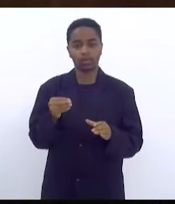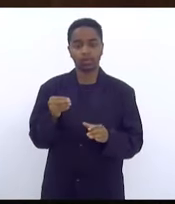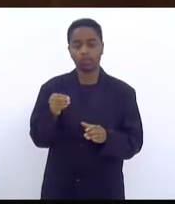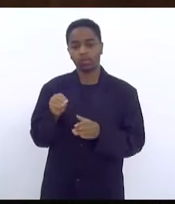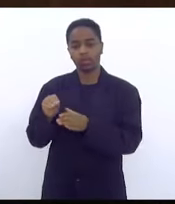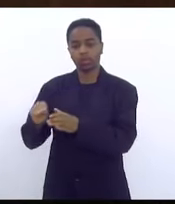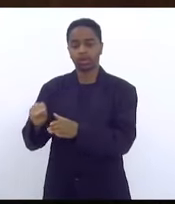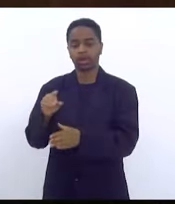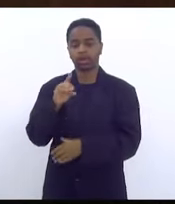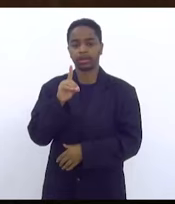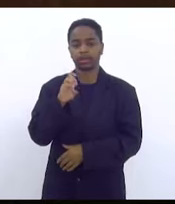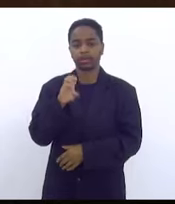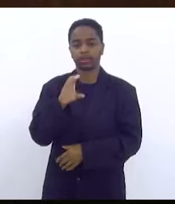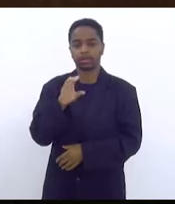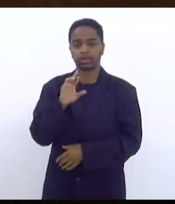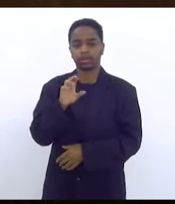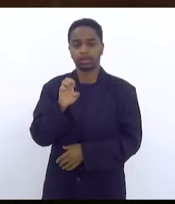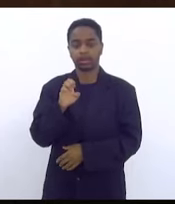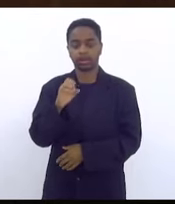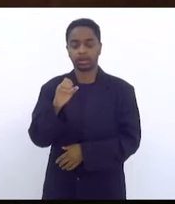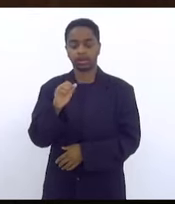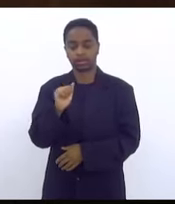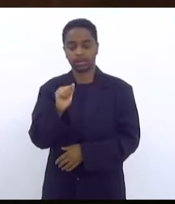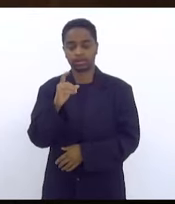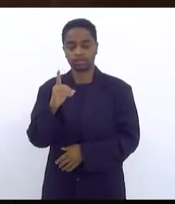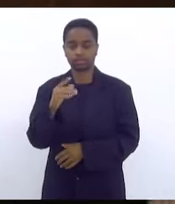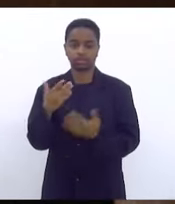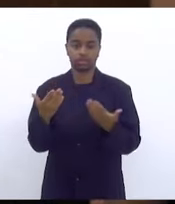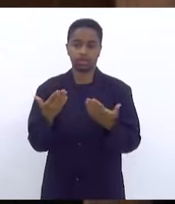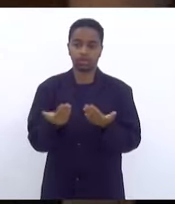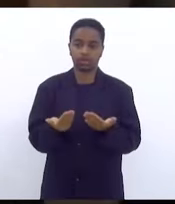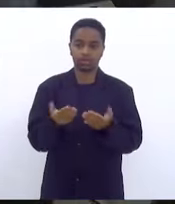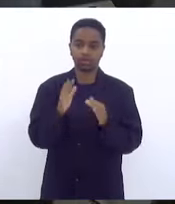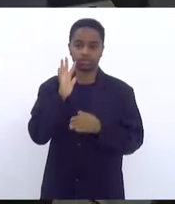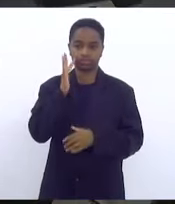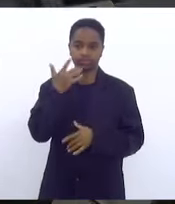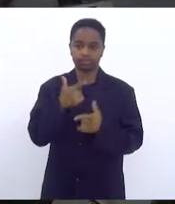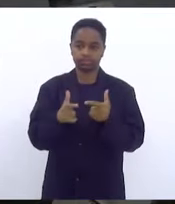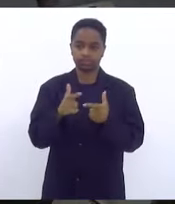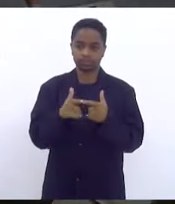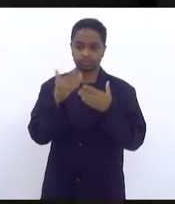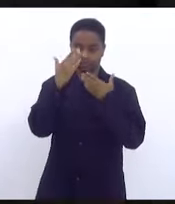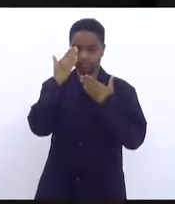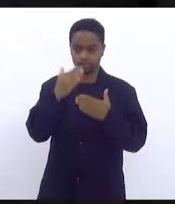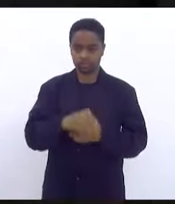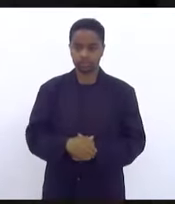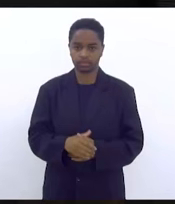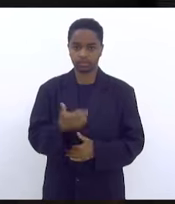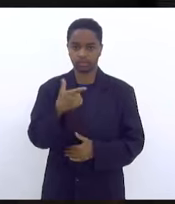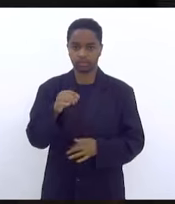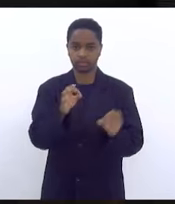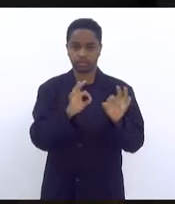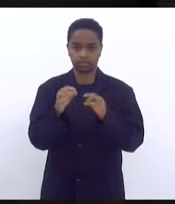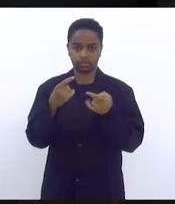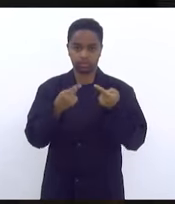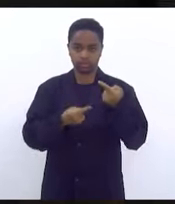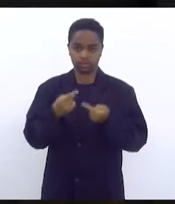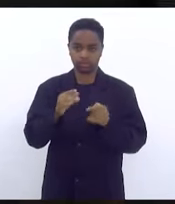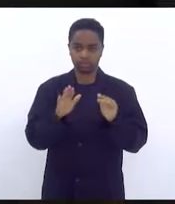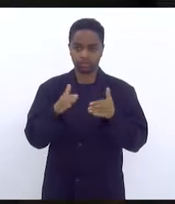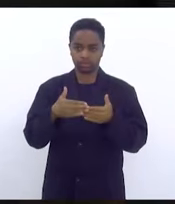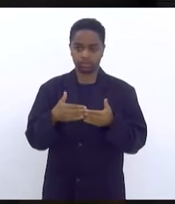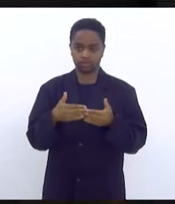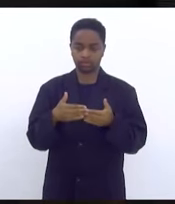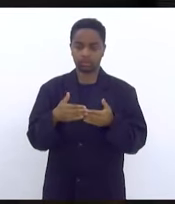na DECRAD o assunto está, por hora, resolvido. Muito obrigado. Não havendo mais quem queira discutir, encerrada a